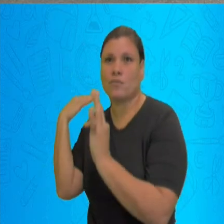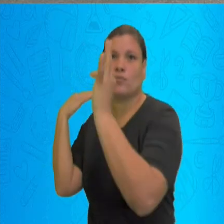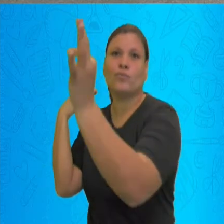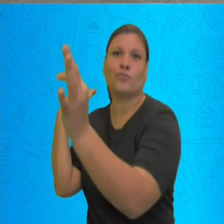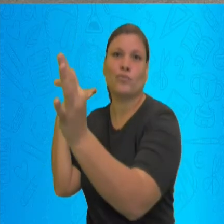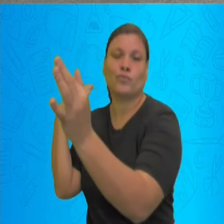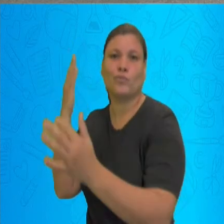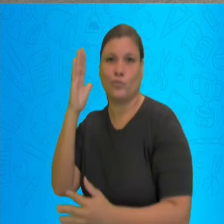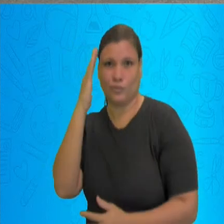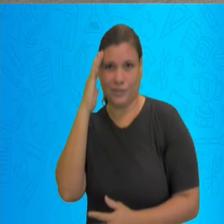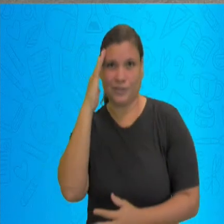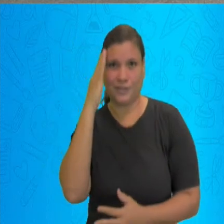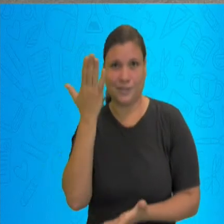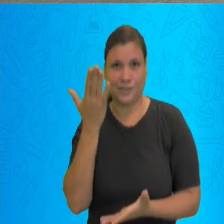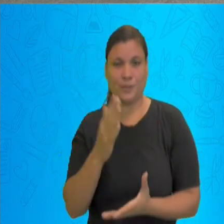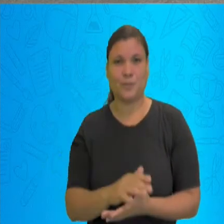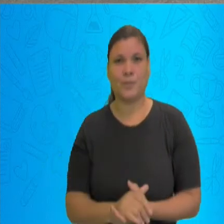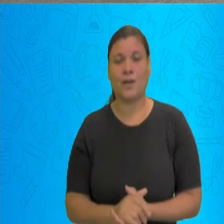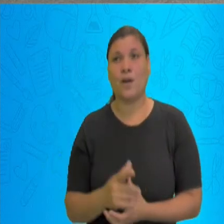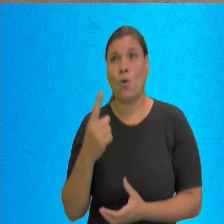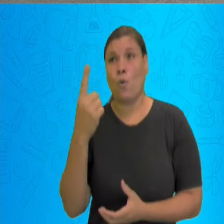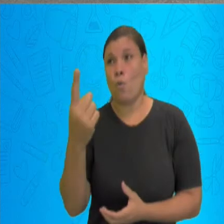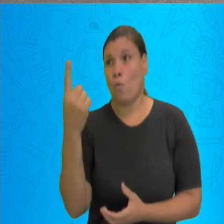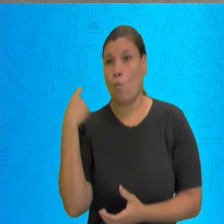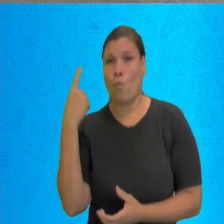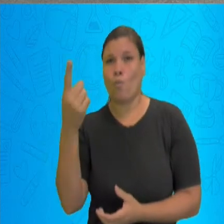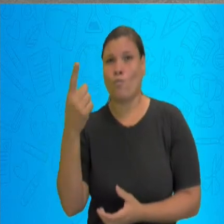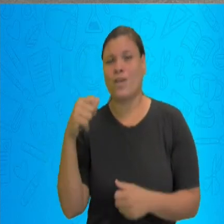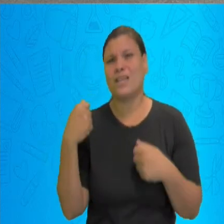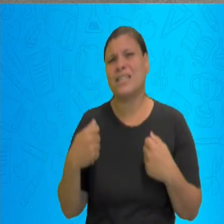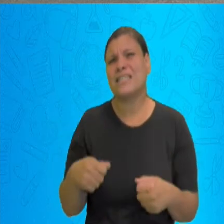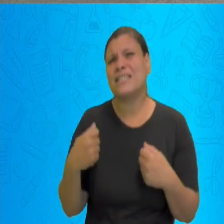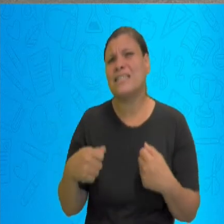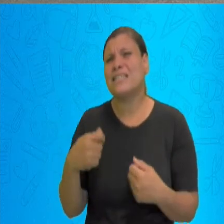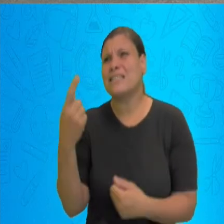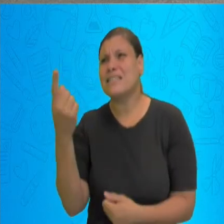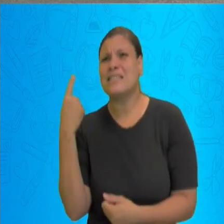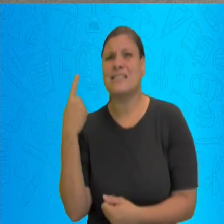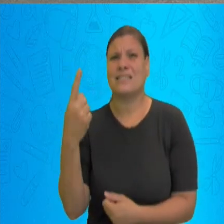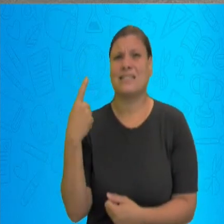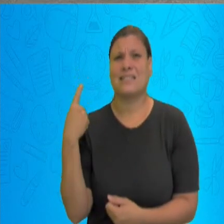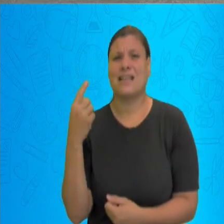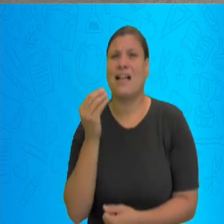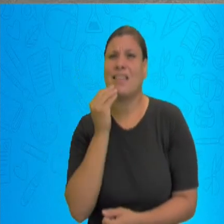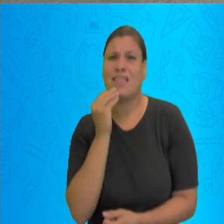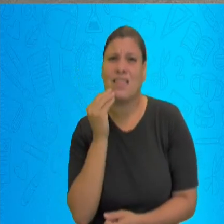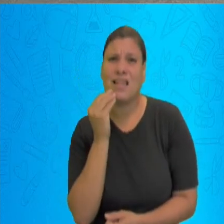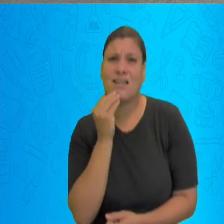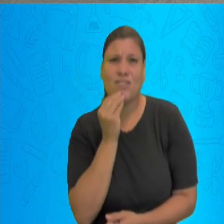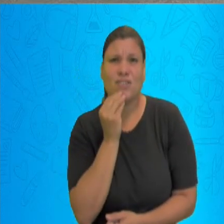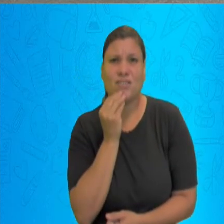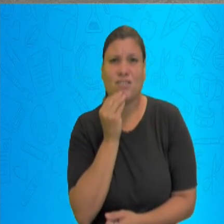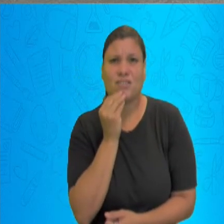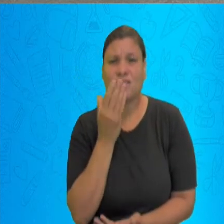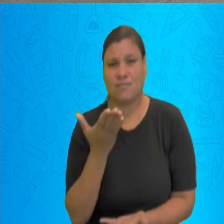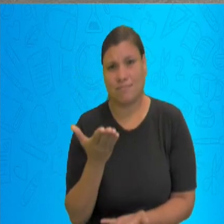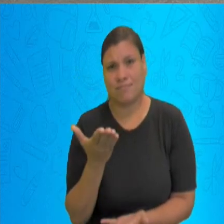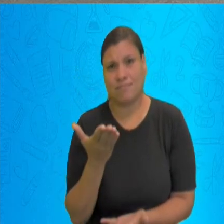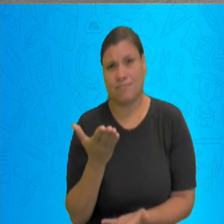passado. Ou seja, ele depende do passado. Por exemplo, se eu disser para